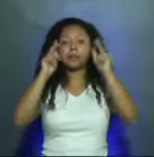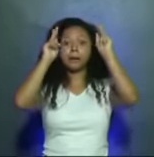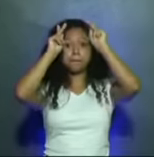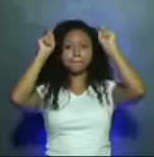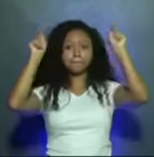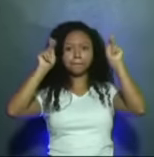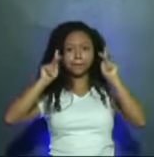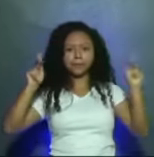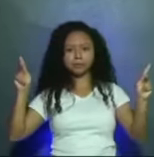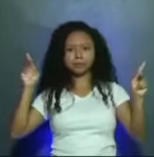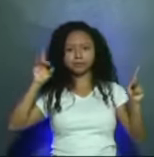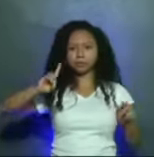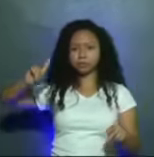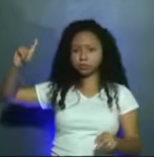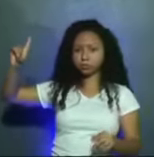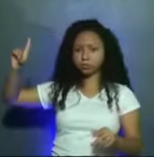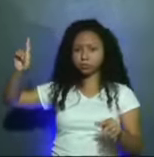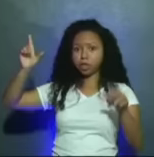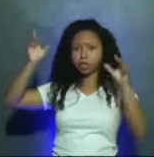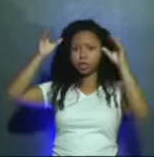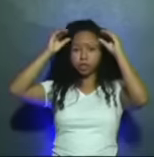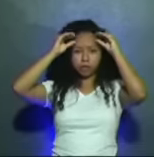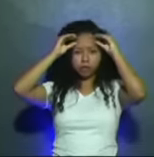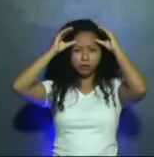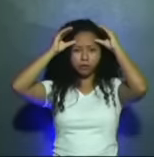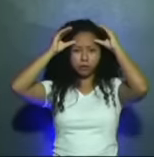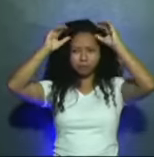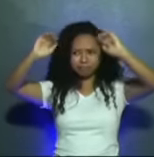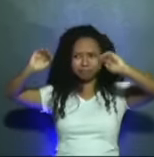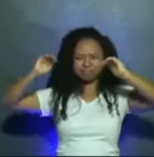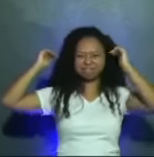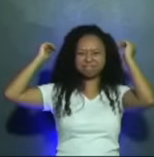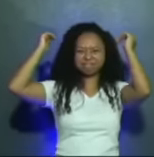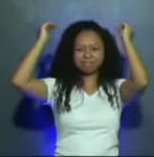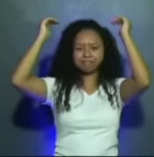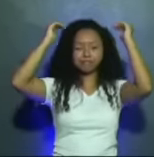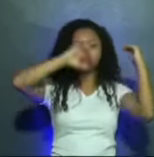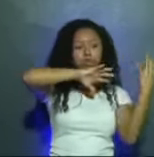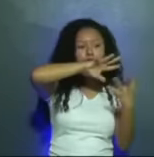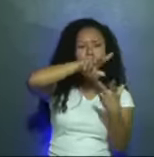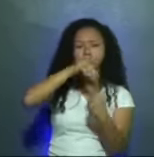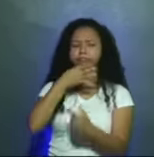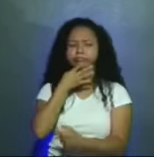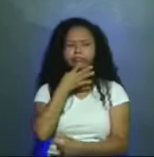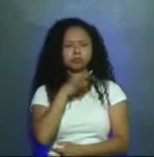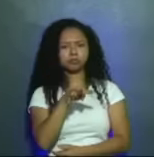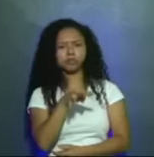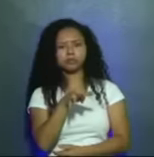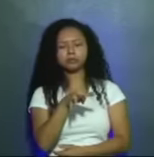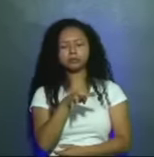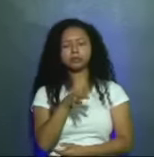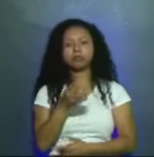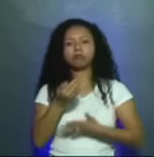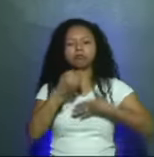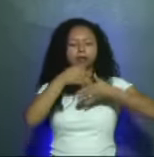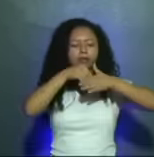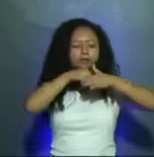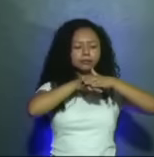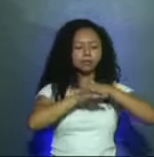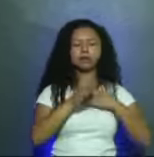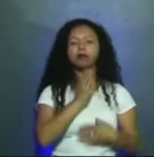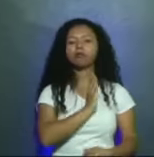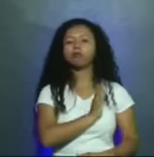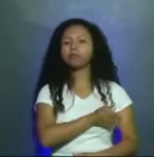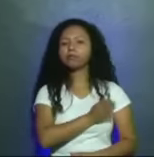que excede todo entendimento, é uma paz que o mundo não conhece, guardará o coração e